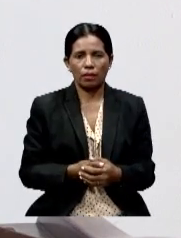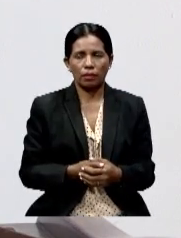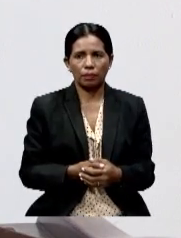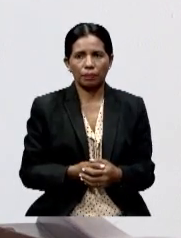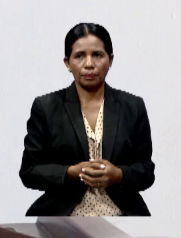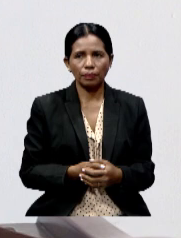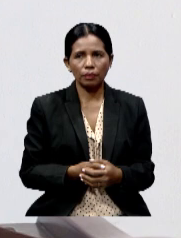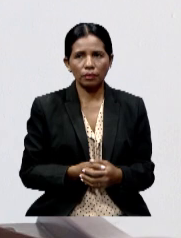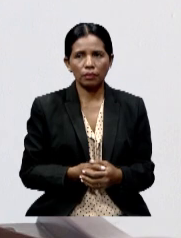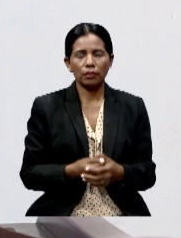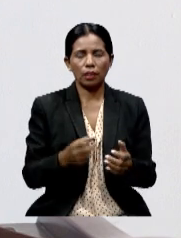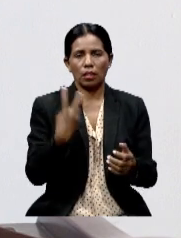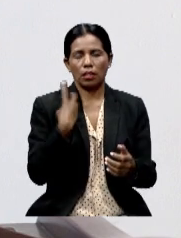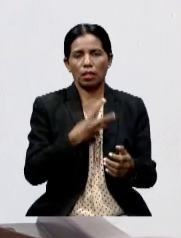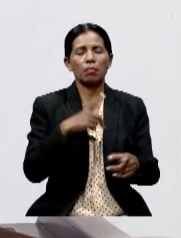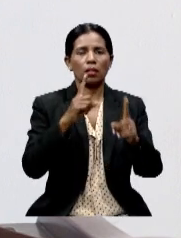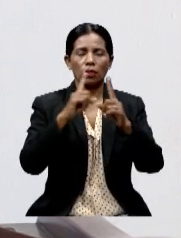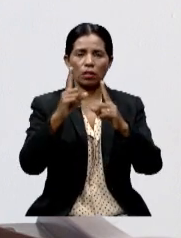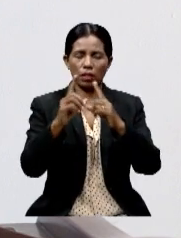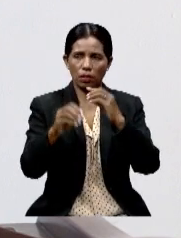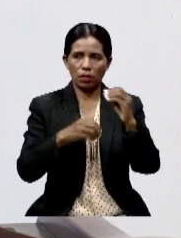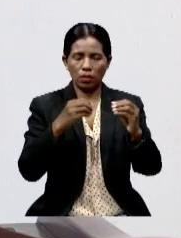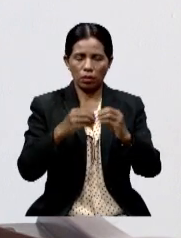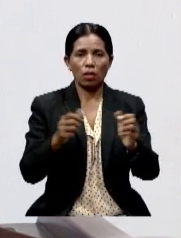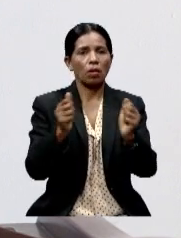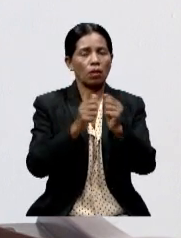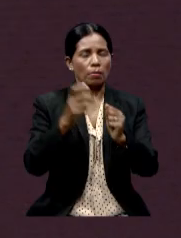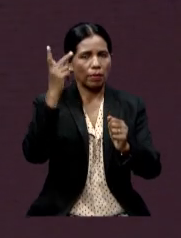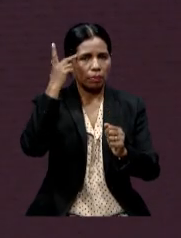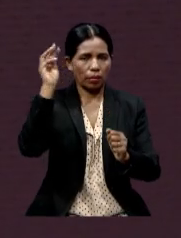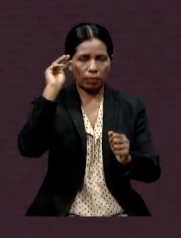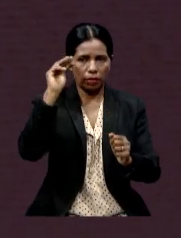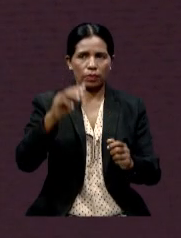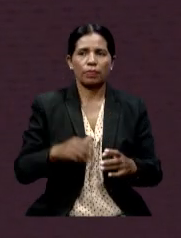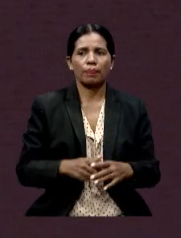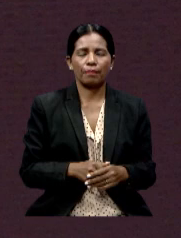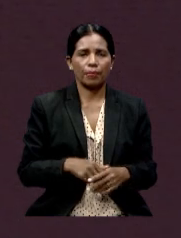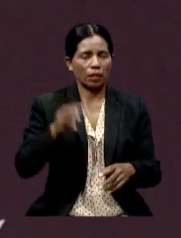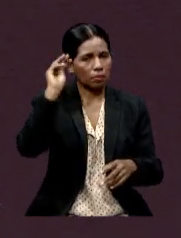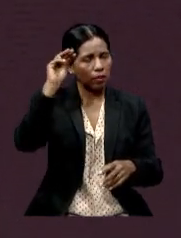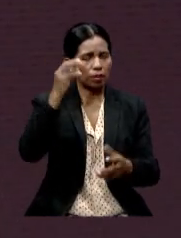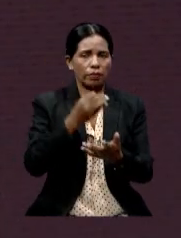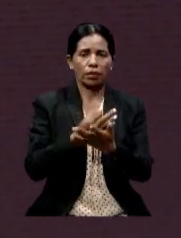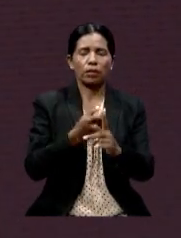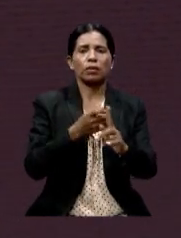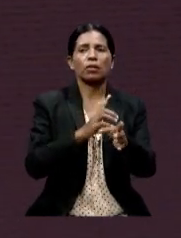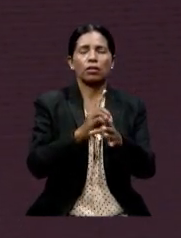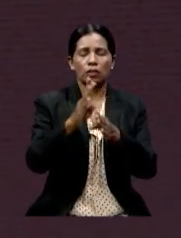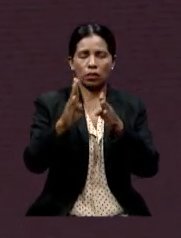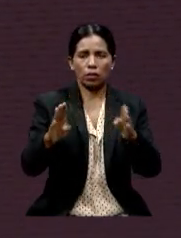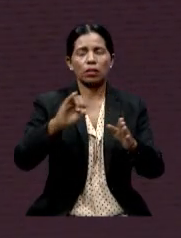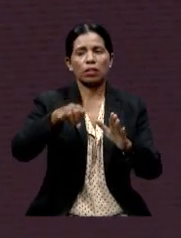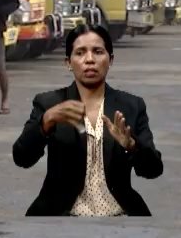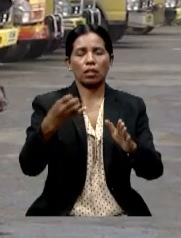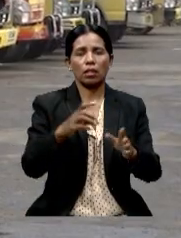ita nem maca questões rua neve a miculia, ao seu excelência o primeiro-ministro. Ministério de Finanças, livre direção geral